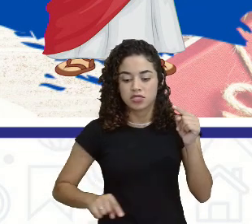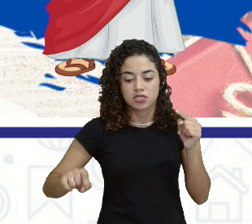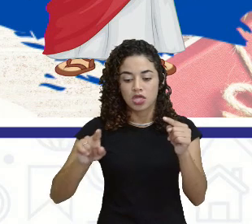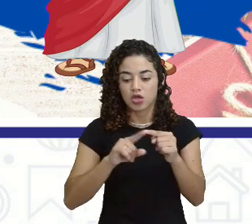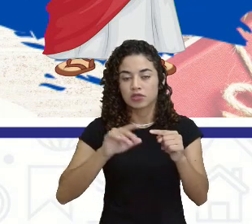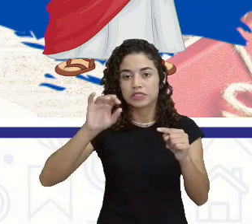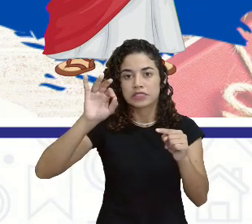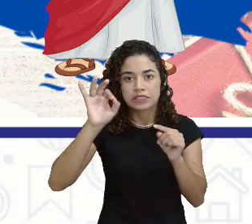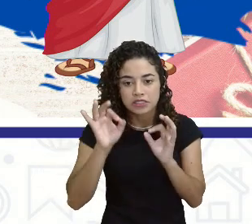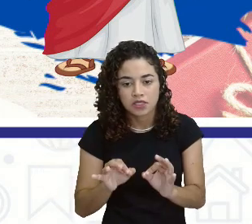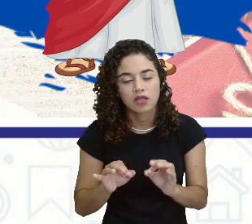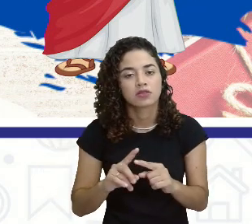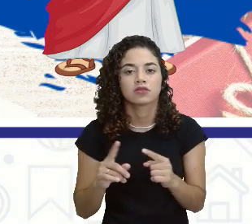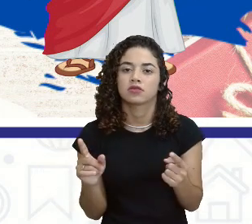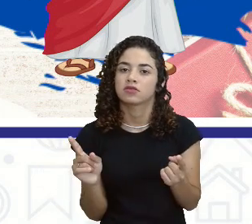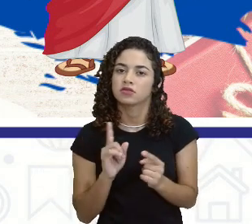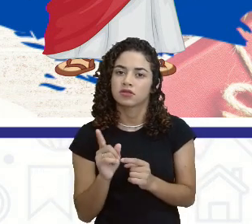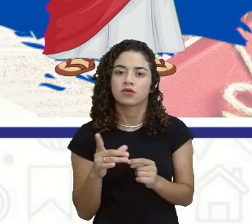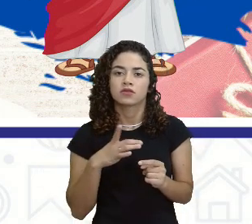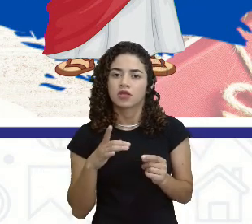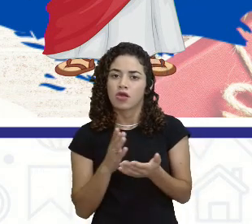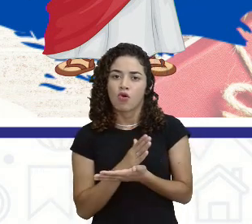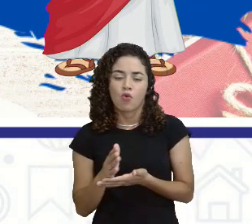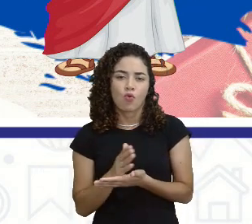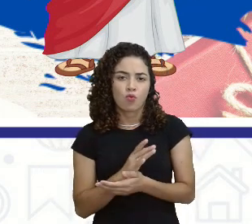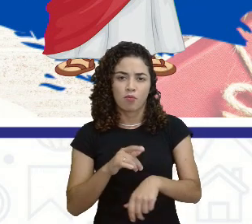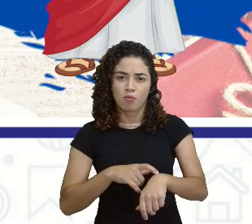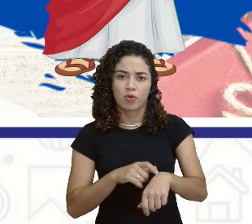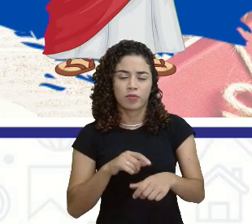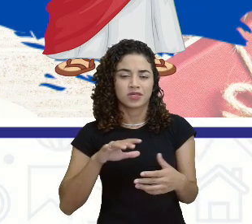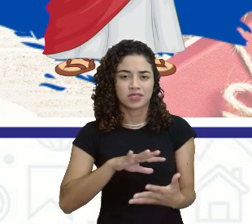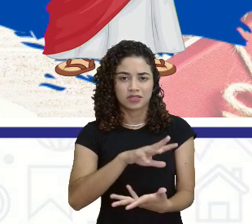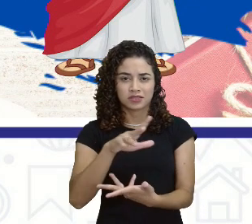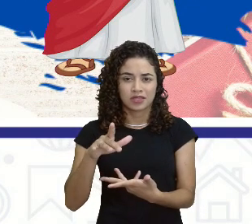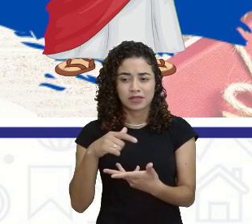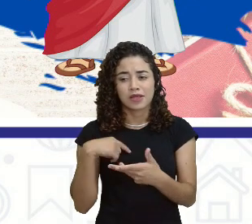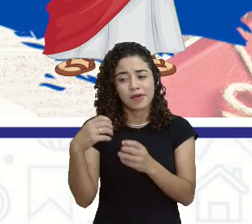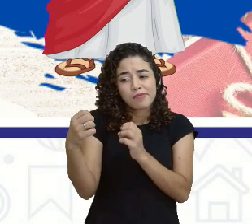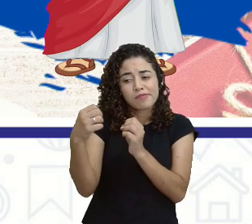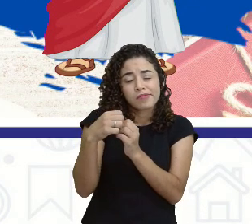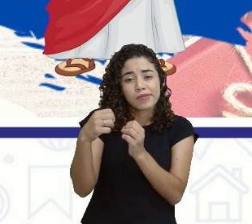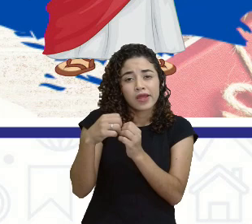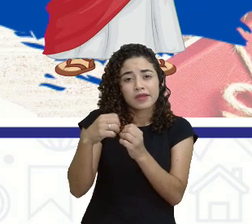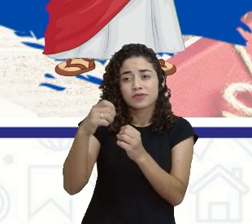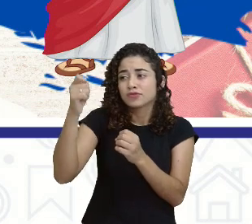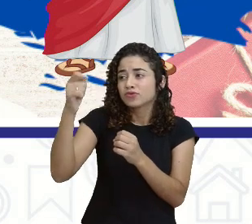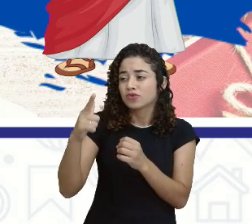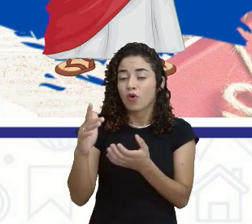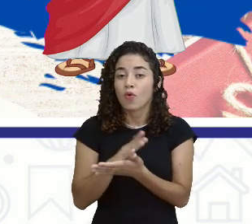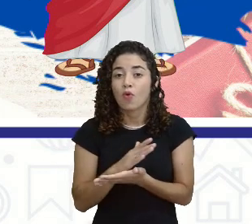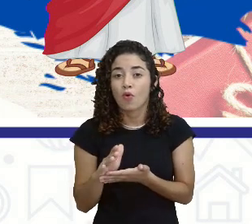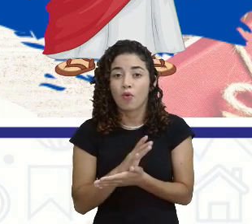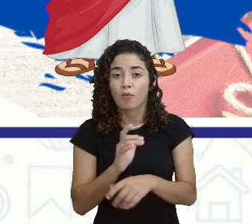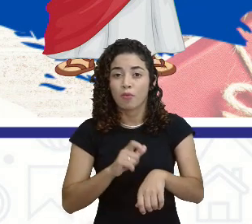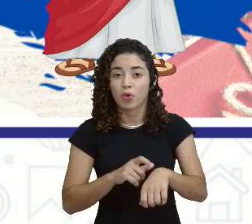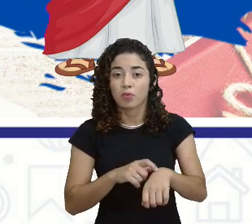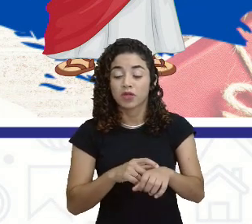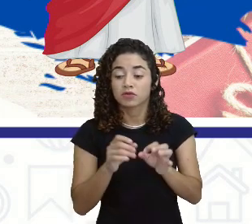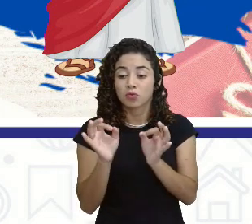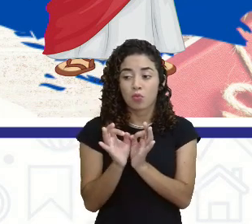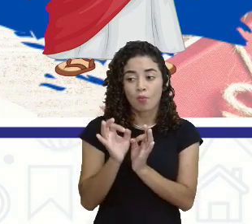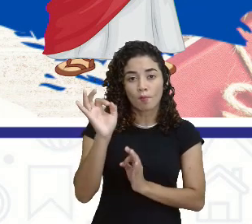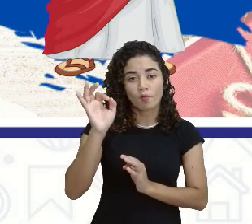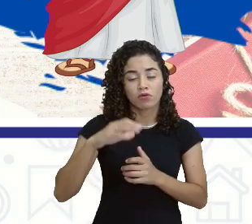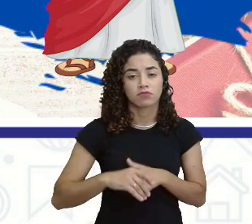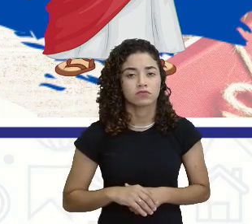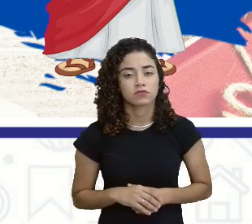Então, tem momentos em que a Terra, né, ela está mais próxima do Sol e momentos que ela está mais distante. Então, teria ligado a isso aí.